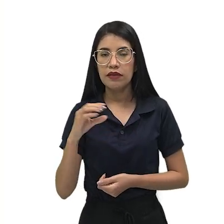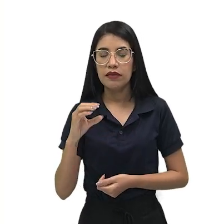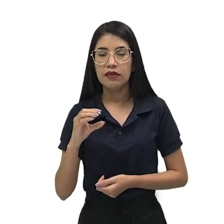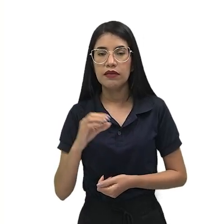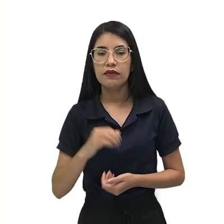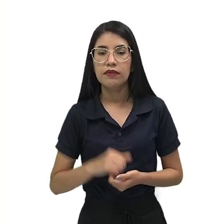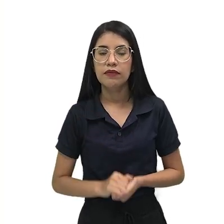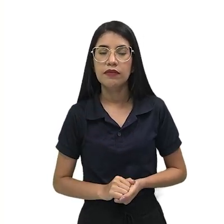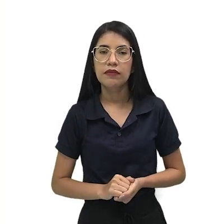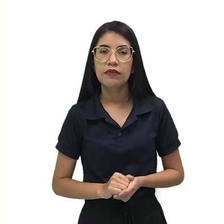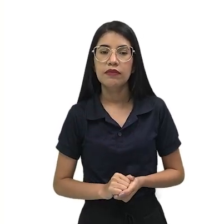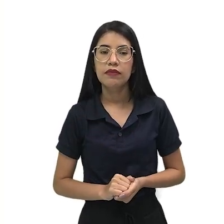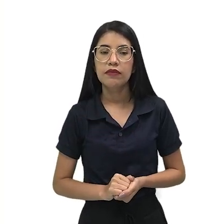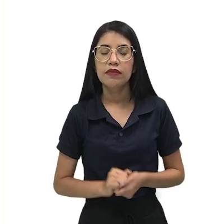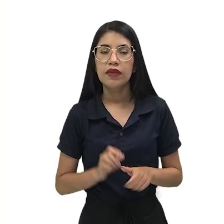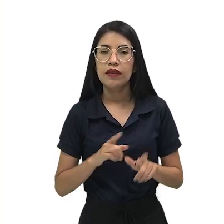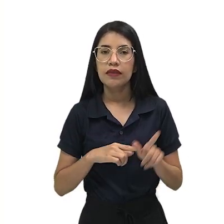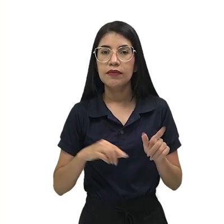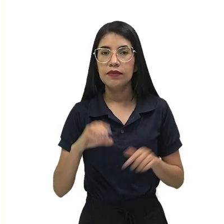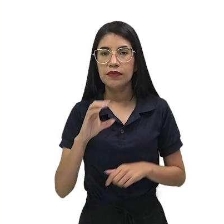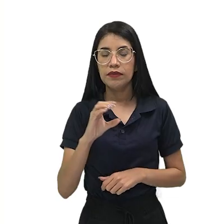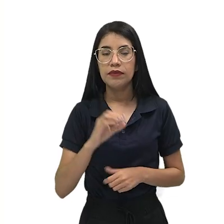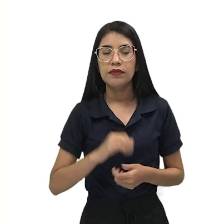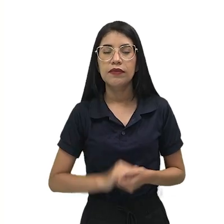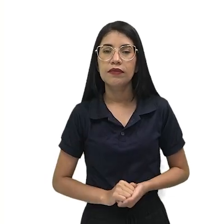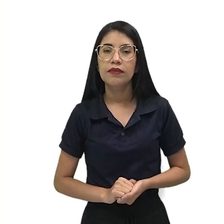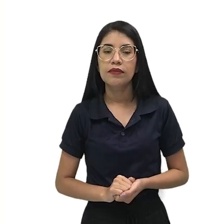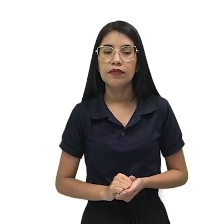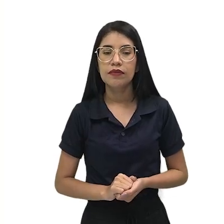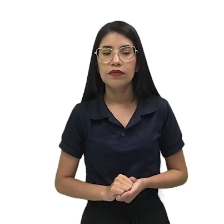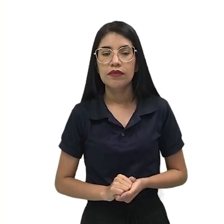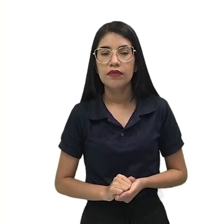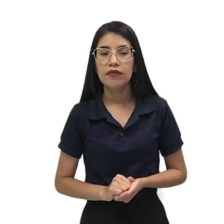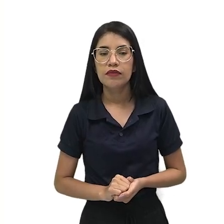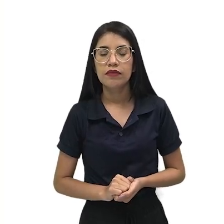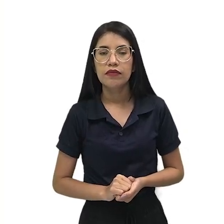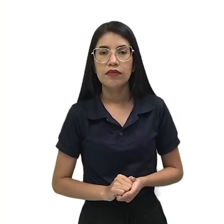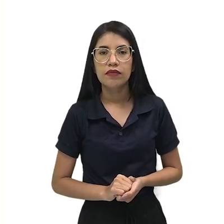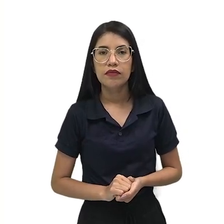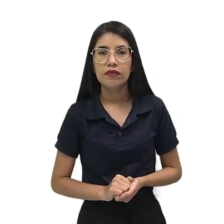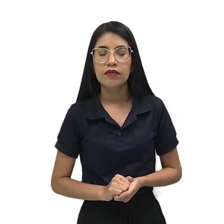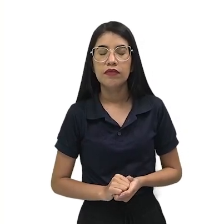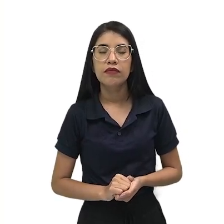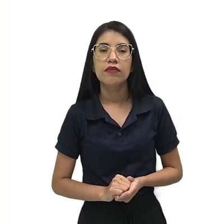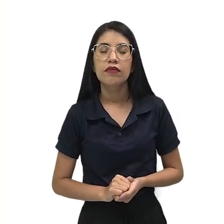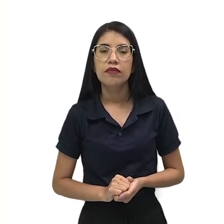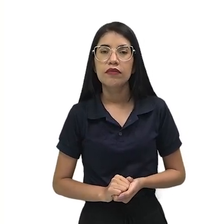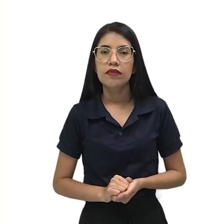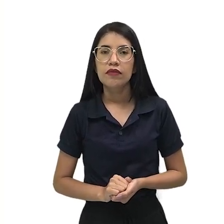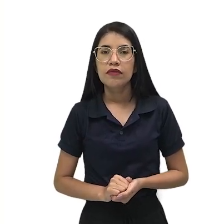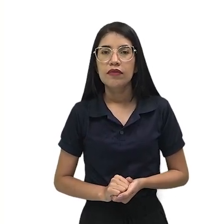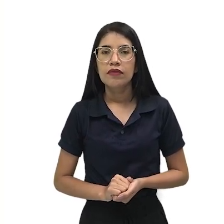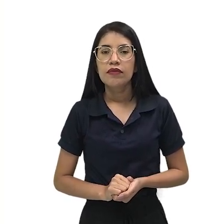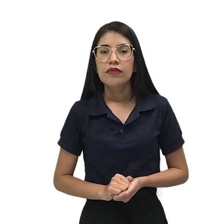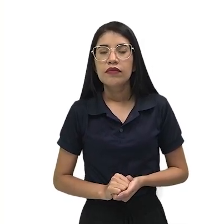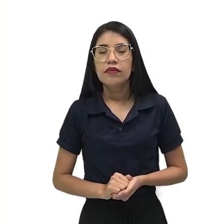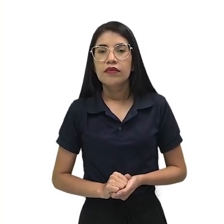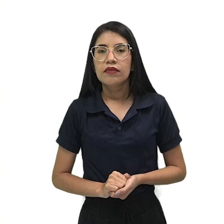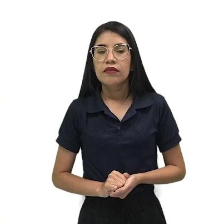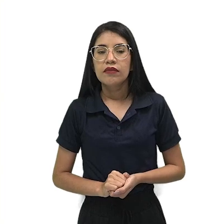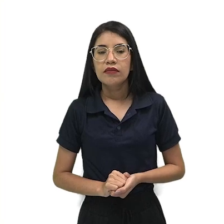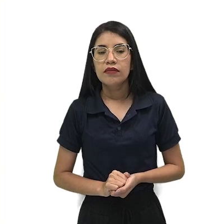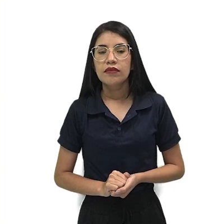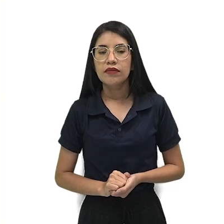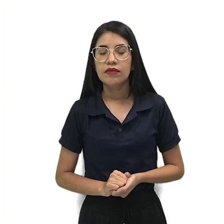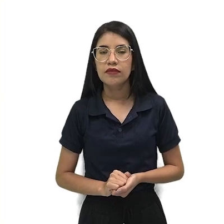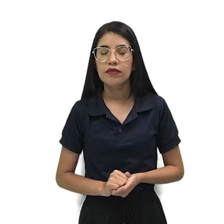anteperíodo. Olha a letra C. Na letra C, o que nós temos? Na letra C, nós temos, quando